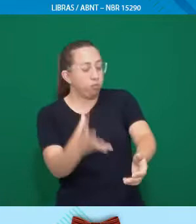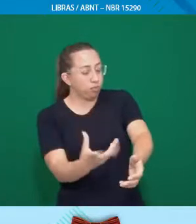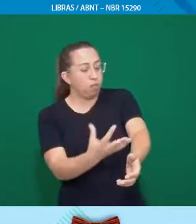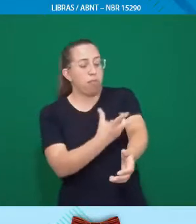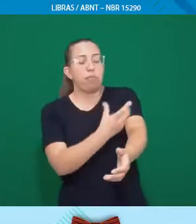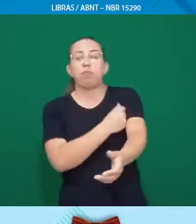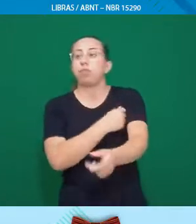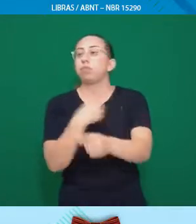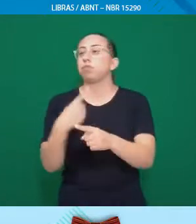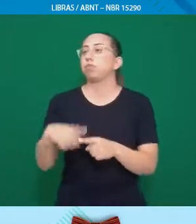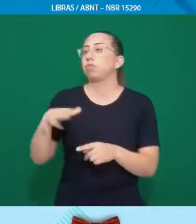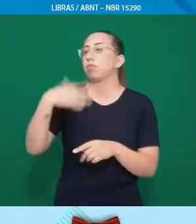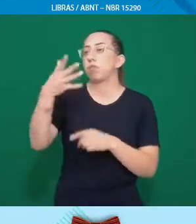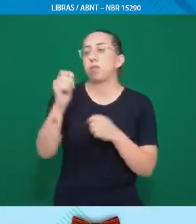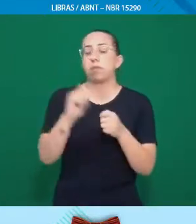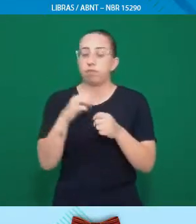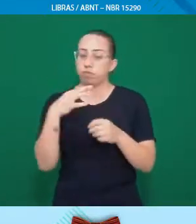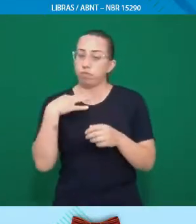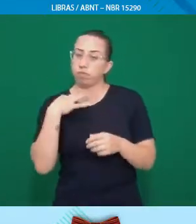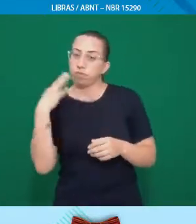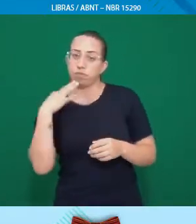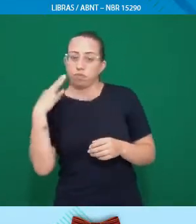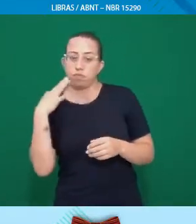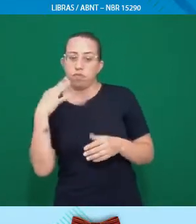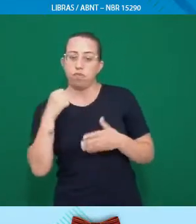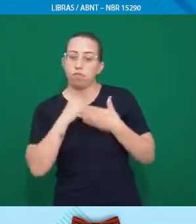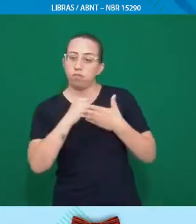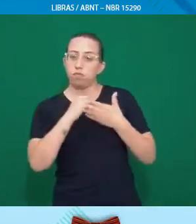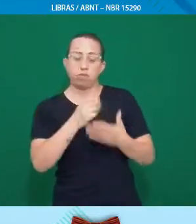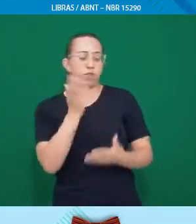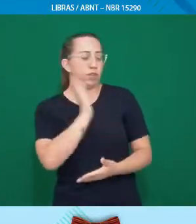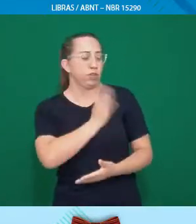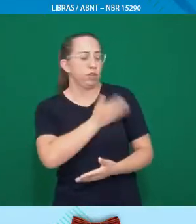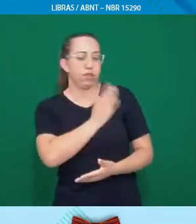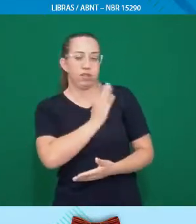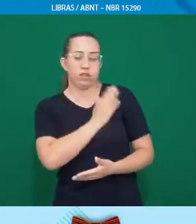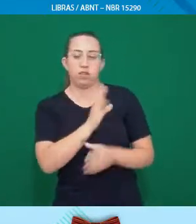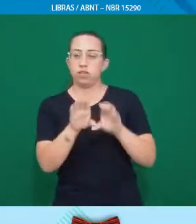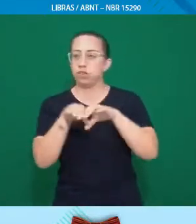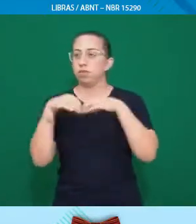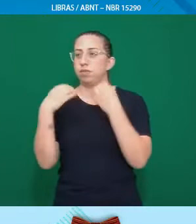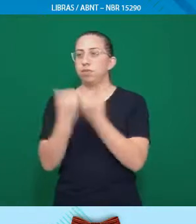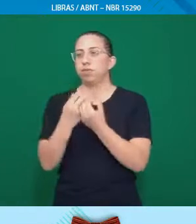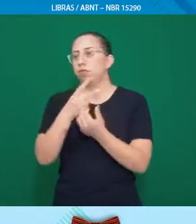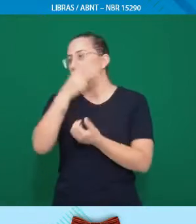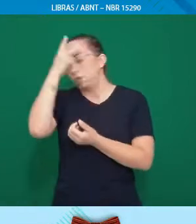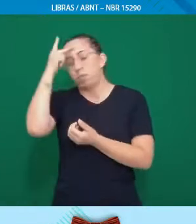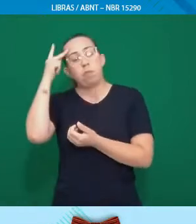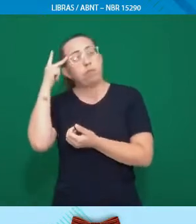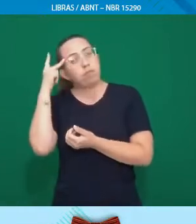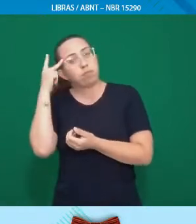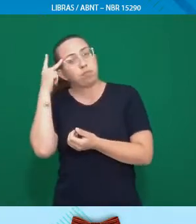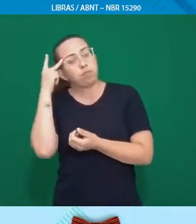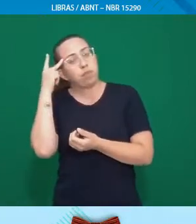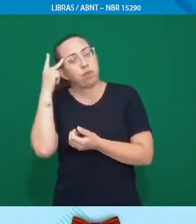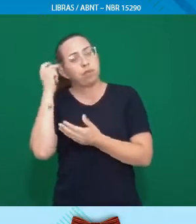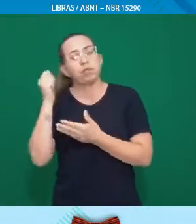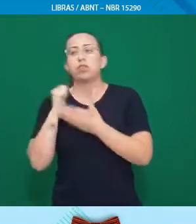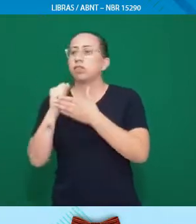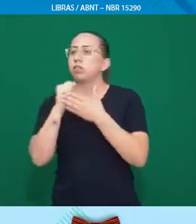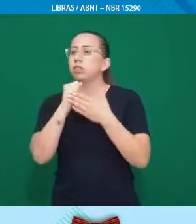que nós quando trabalhamos voluntariamente nós estamos servindo de coração né nós sabemos que as pessoas que nós estamos